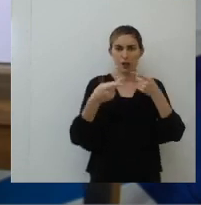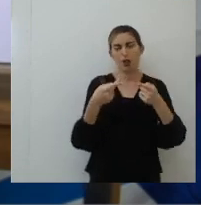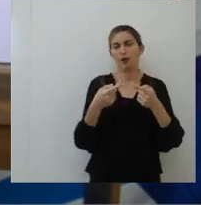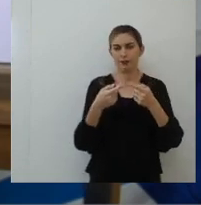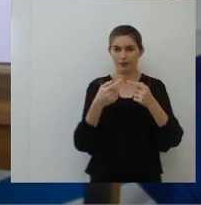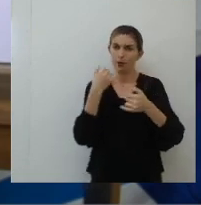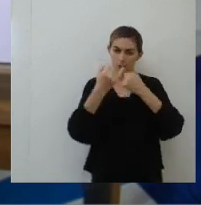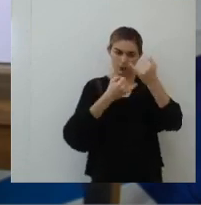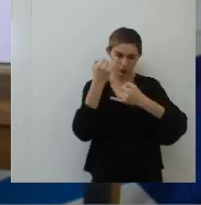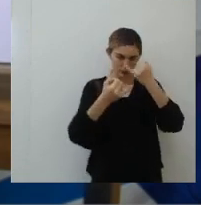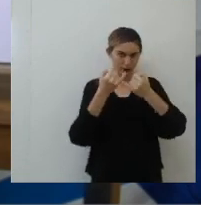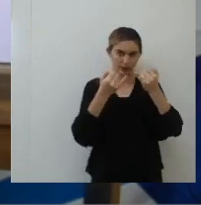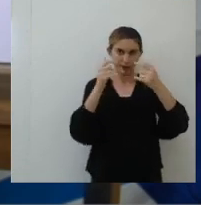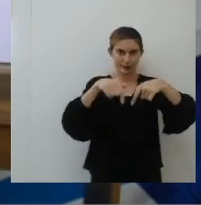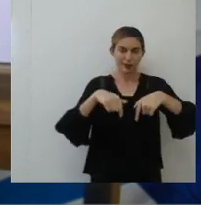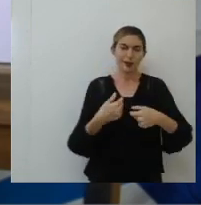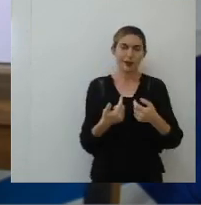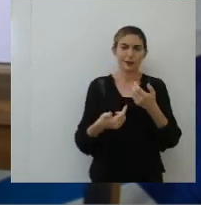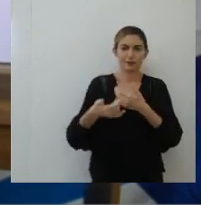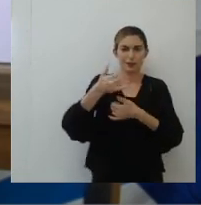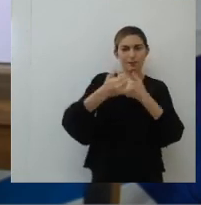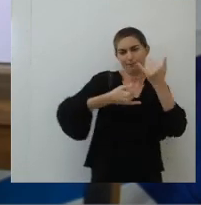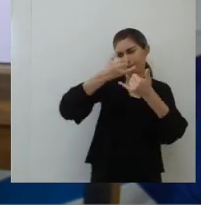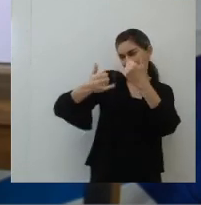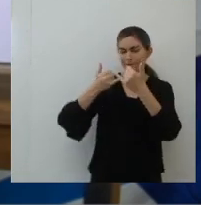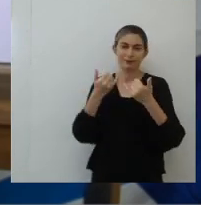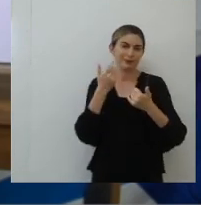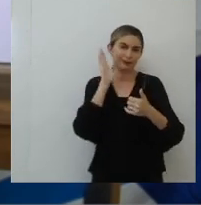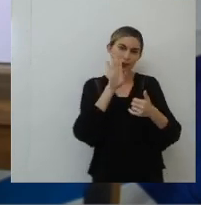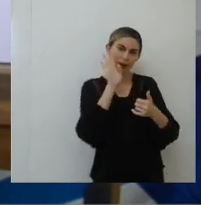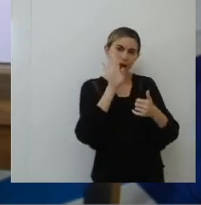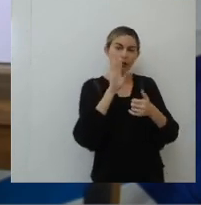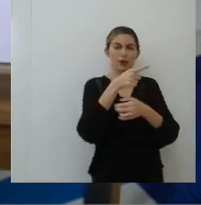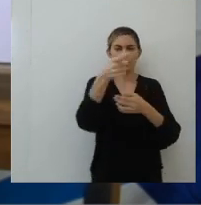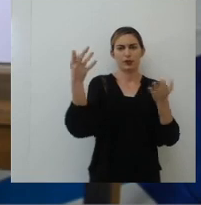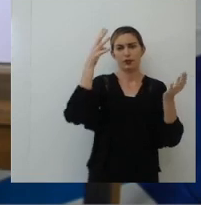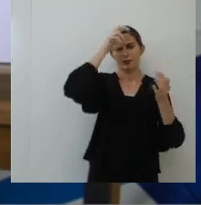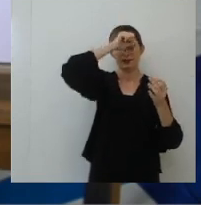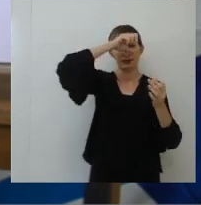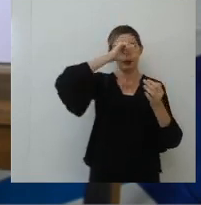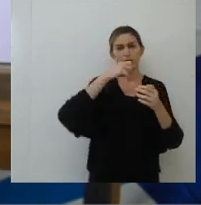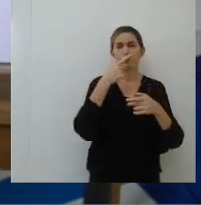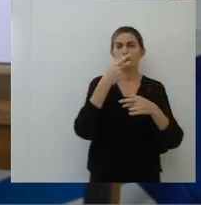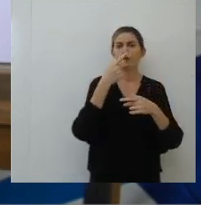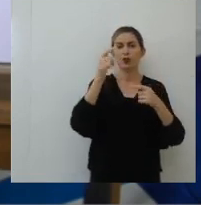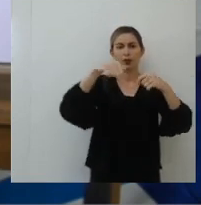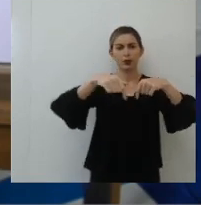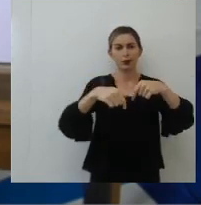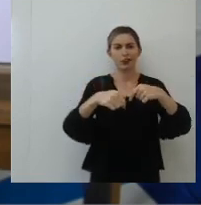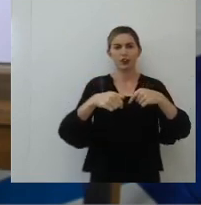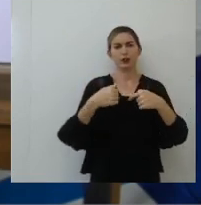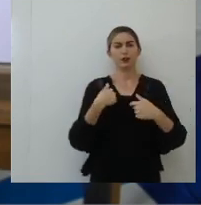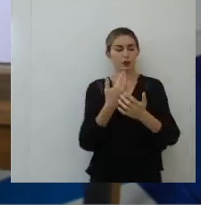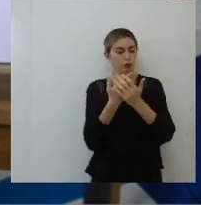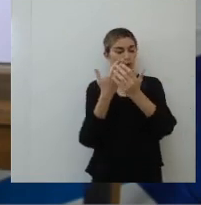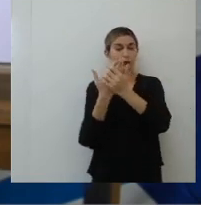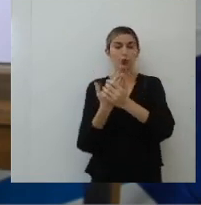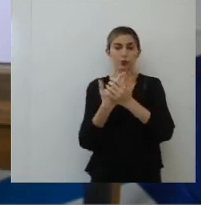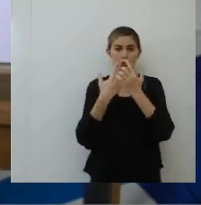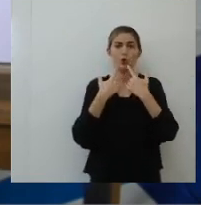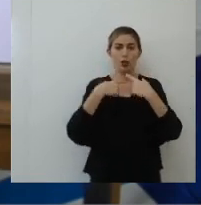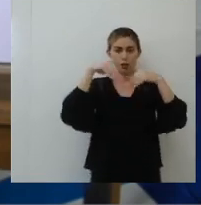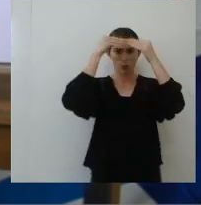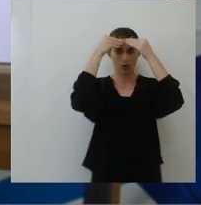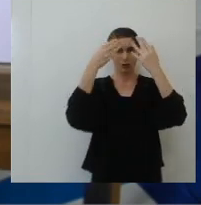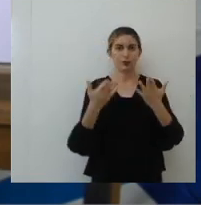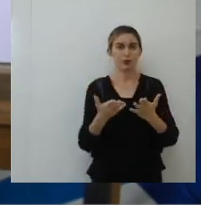não. Estou brincando aqui para a gente ter uma aula bem interativa, bem diferente. Bem legal para que vocês aprendam. Estou falando isso aqui no universo dos estudos da linguagem. Mas